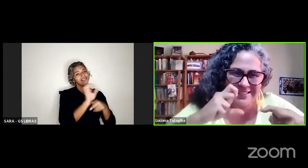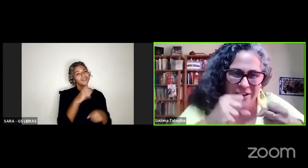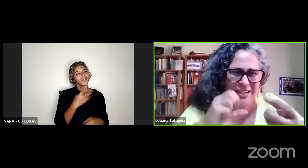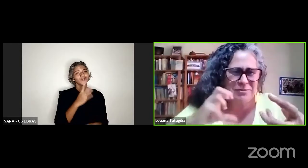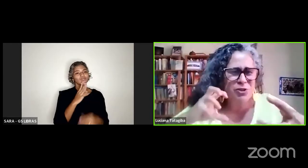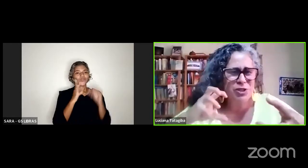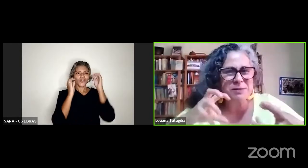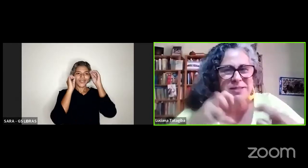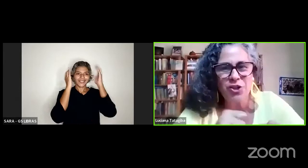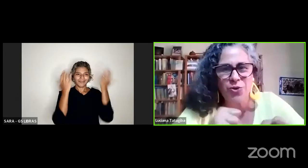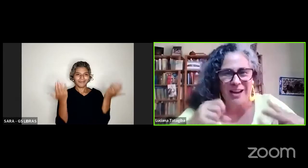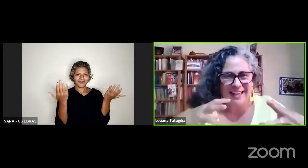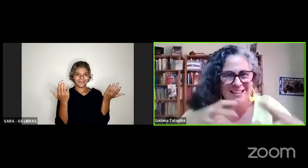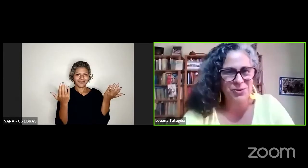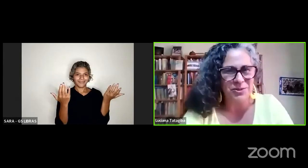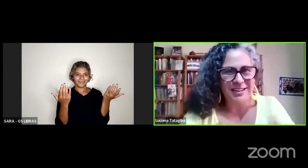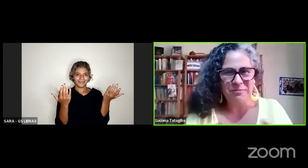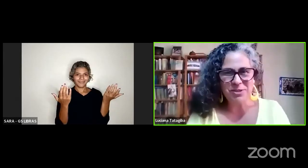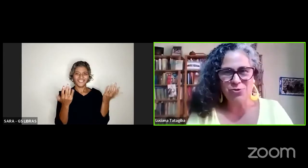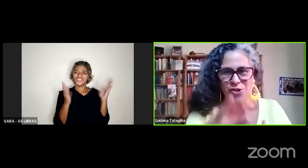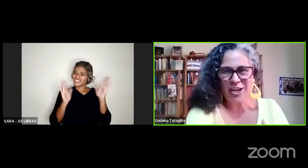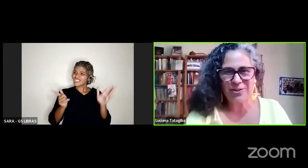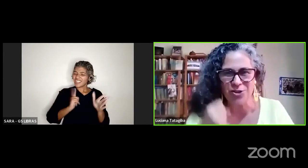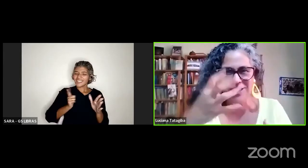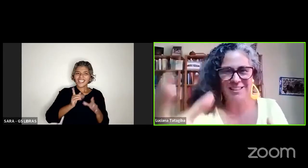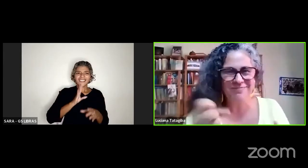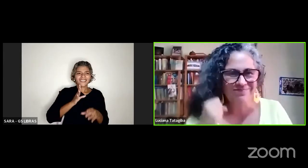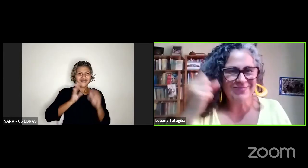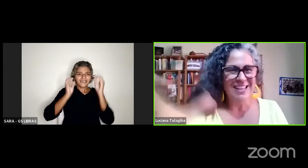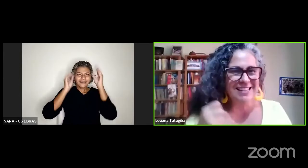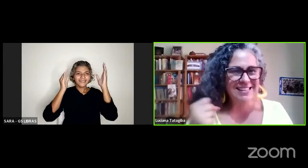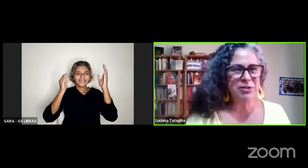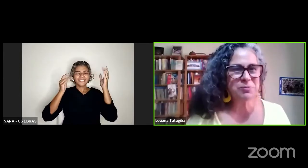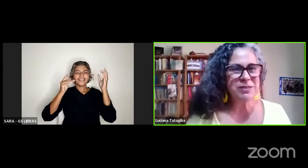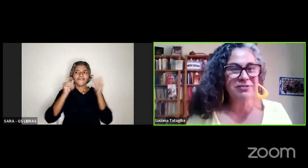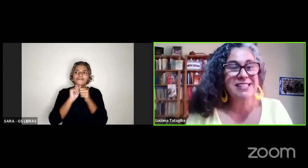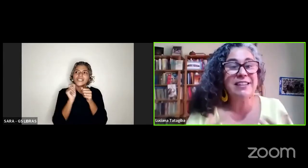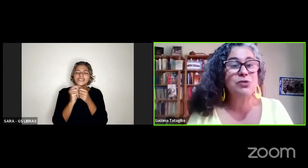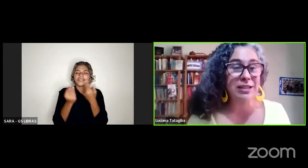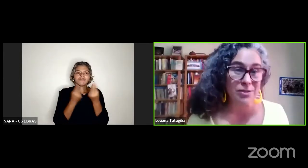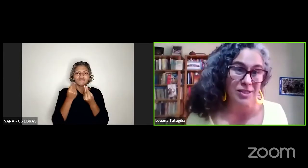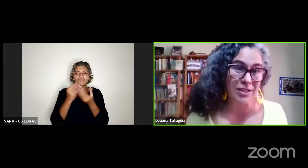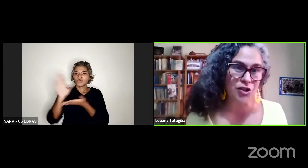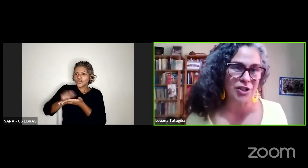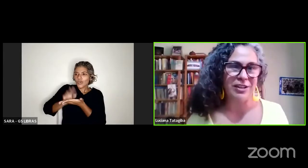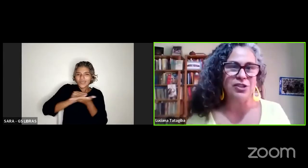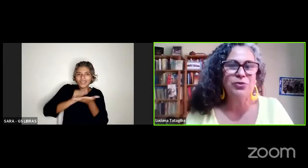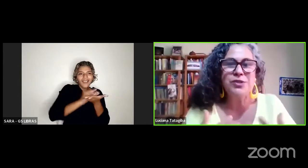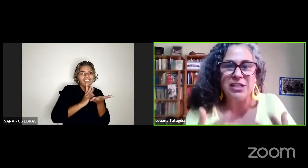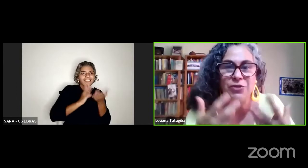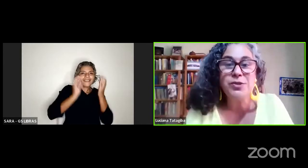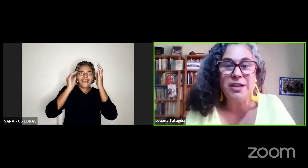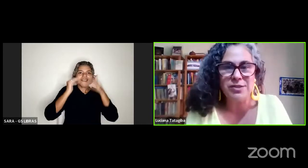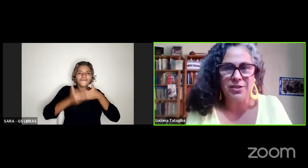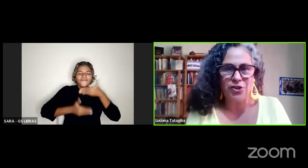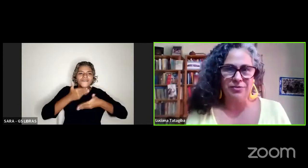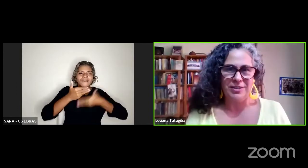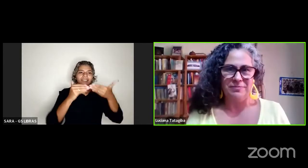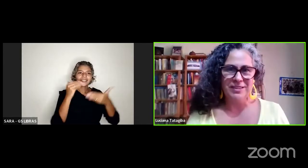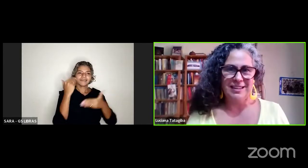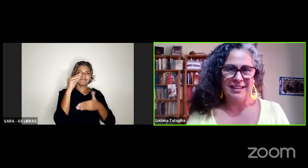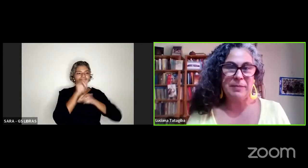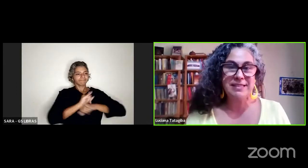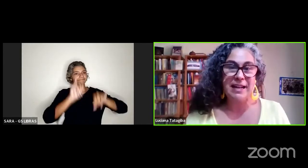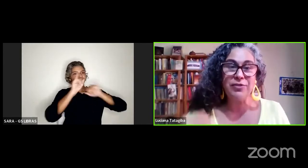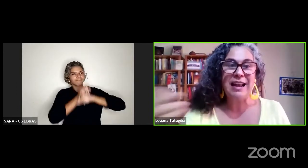acha assim, puxa, mas precisa articular isso, precisa um jeito de, sabe, a gente precisa avançar na divulgação científica, na difusão